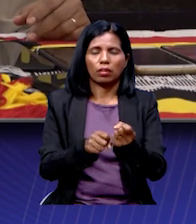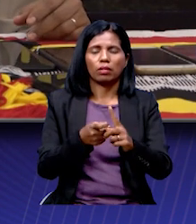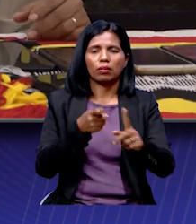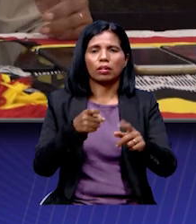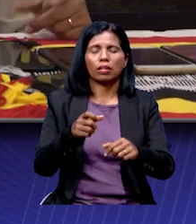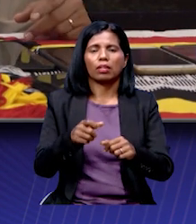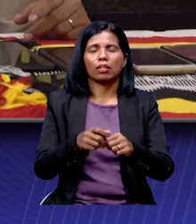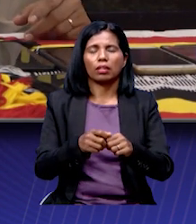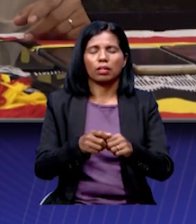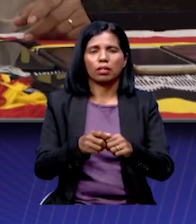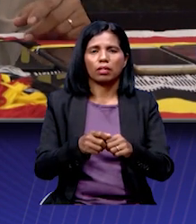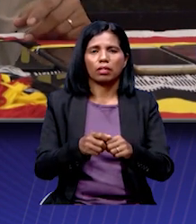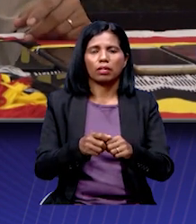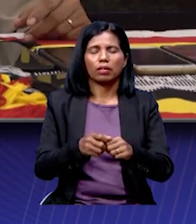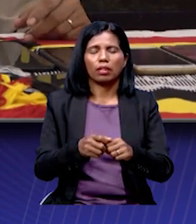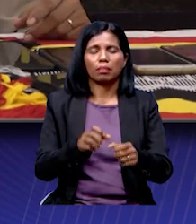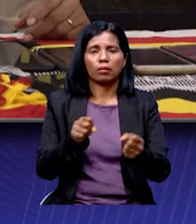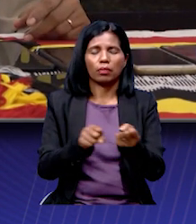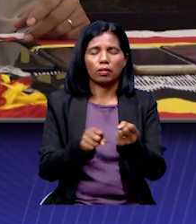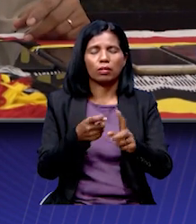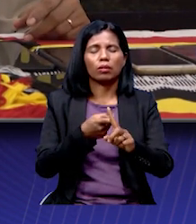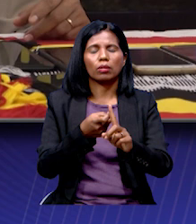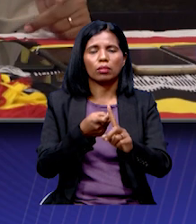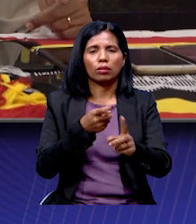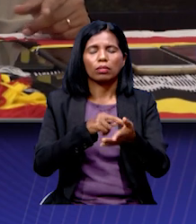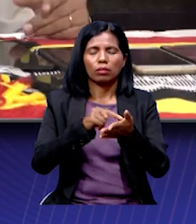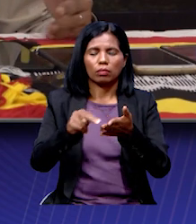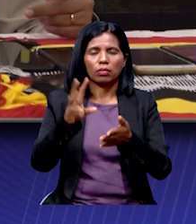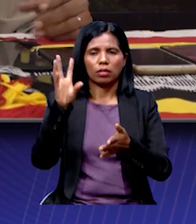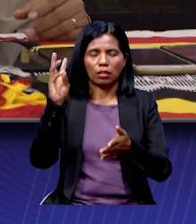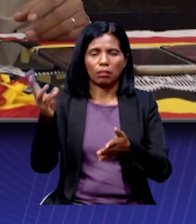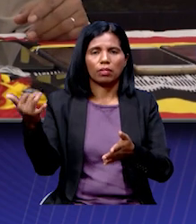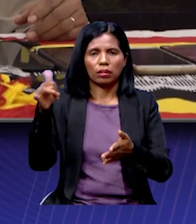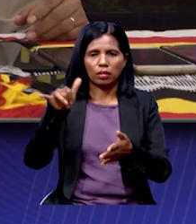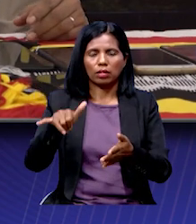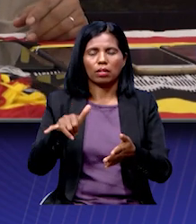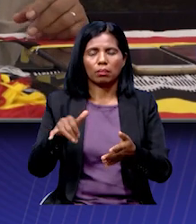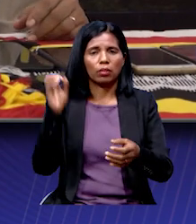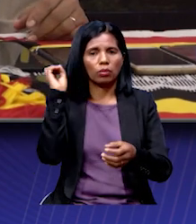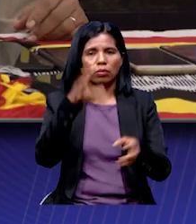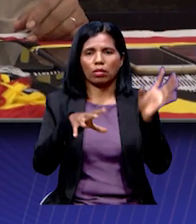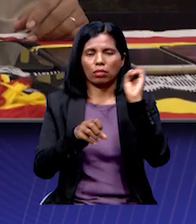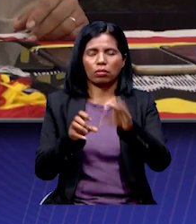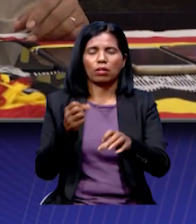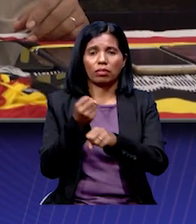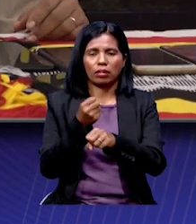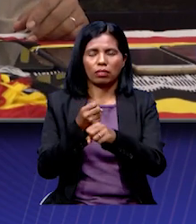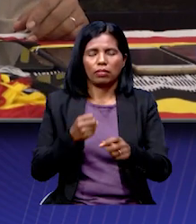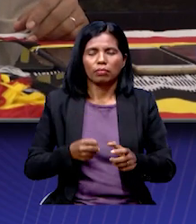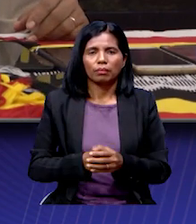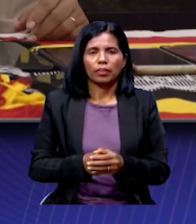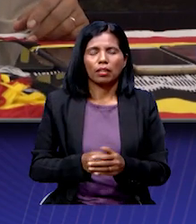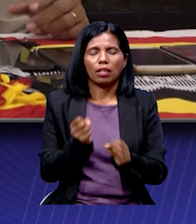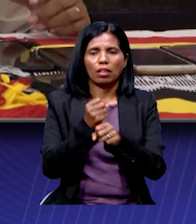candidato número 6 Rasik entre Sira maka tudo malu. Então